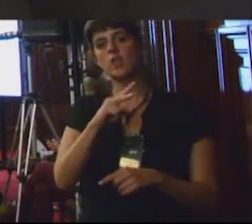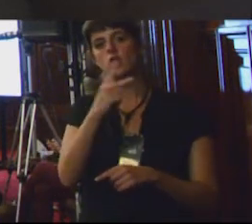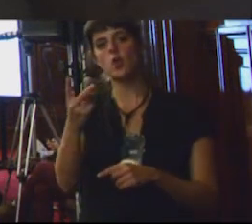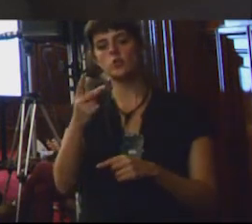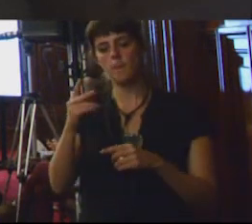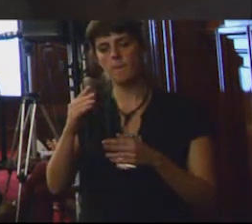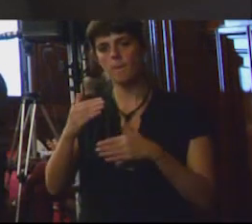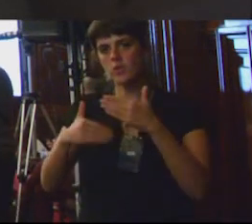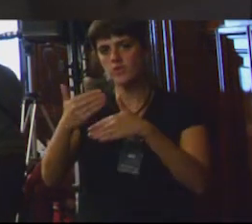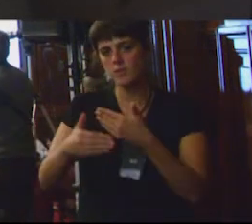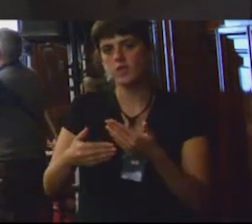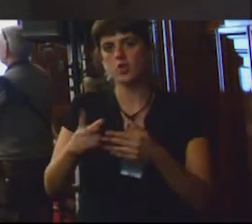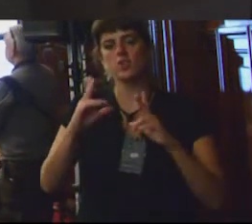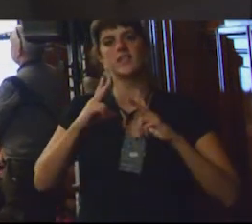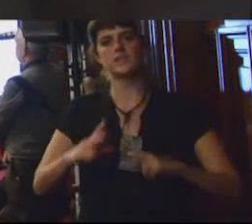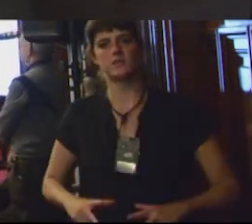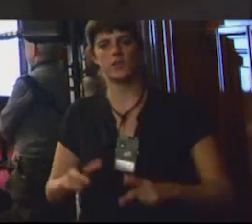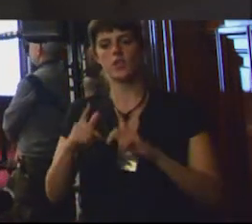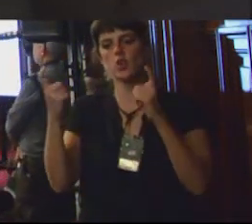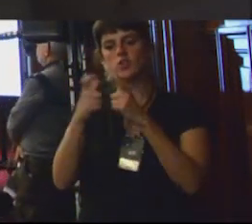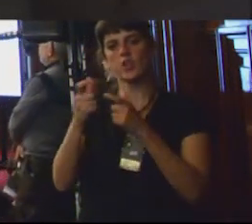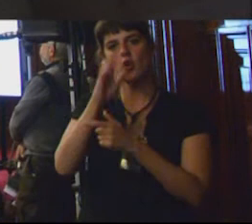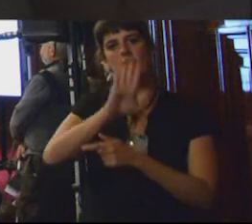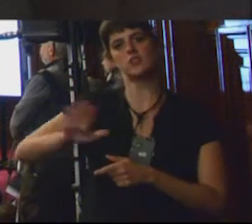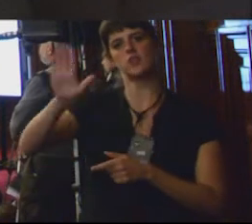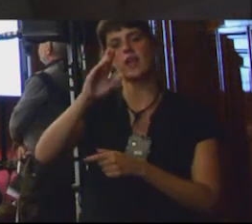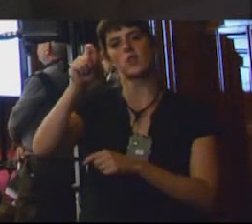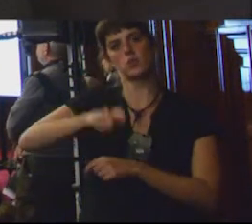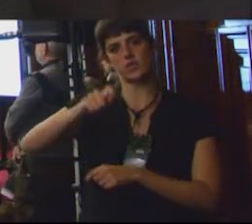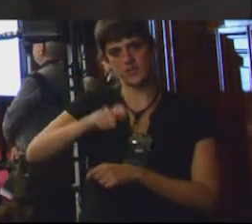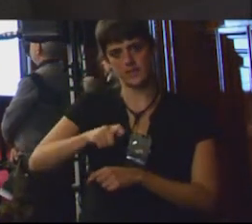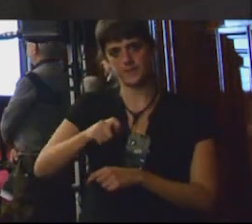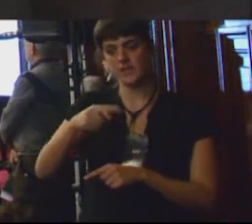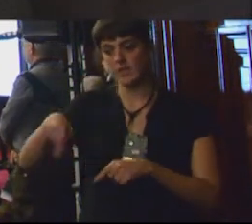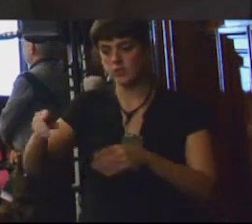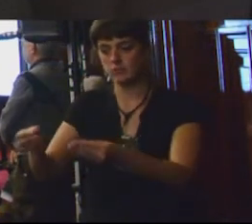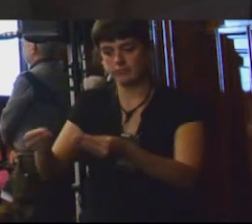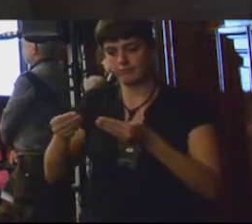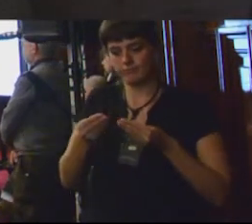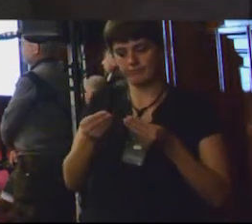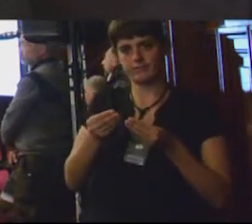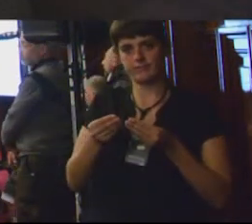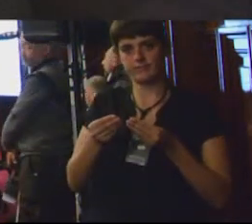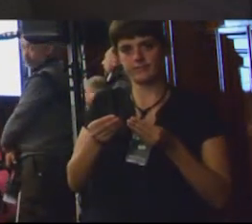Conselho Nacional de Justiça e que foram recebidos pelo Corregedor Nacional.